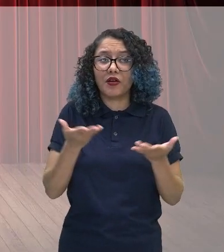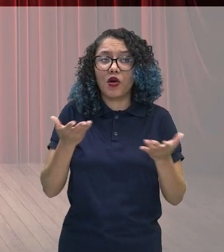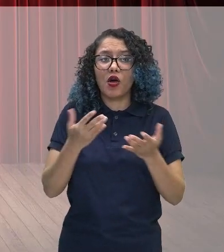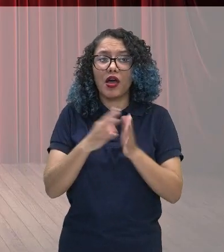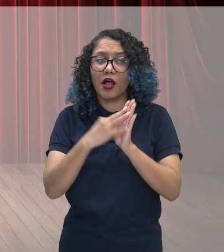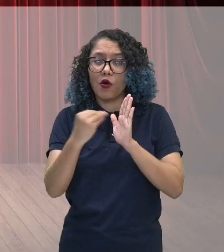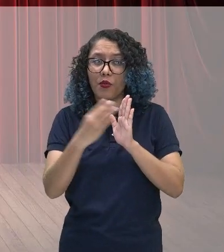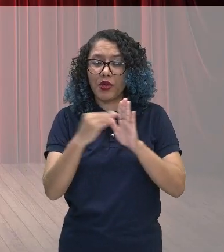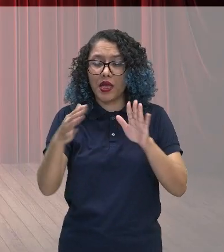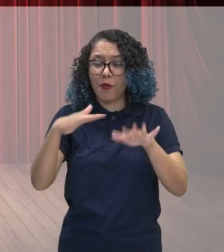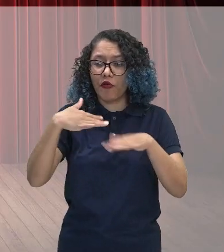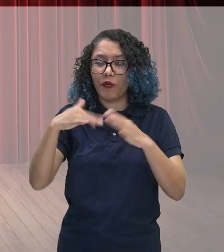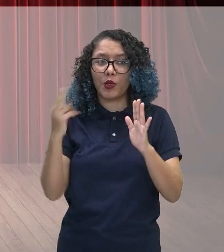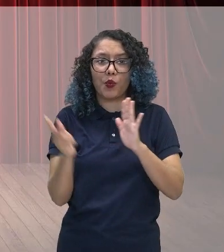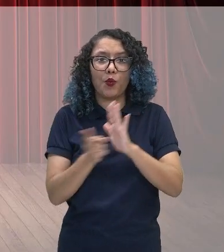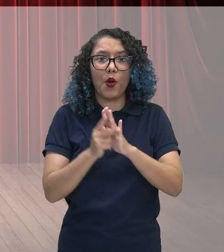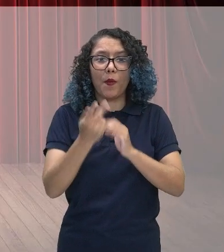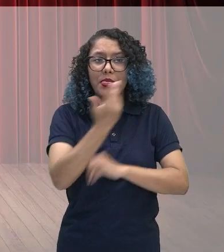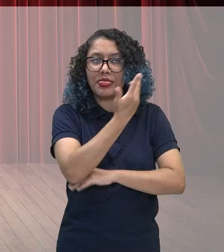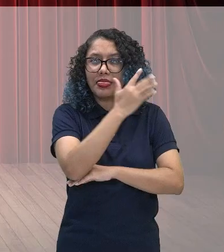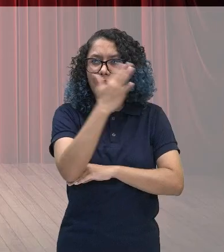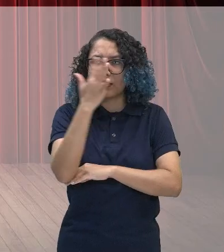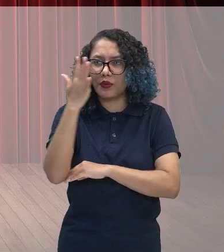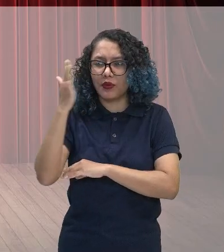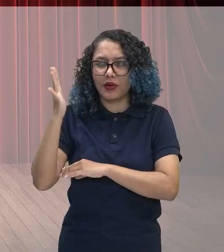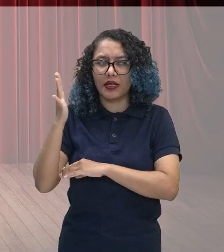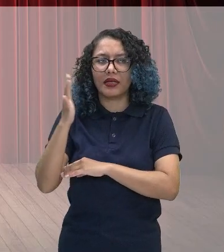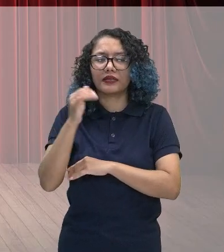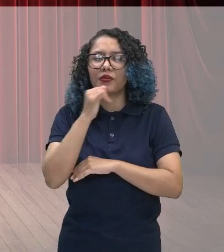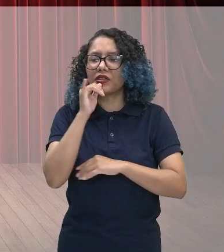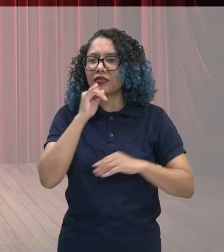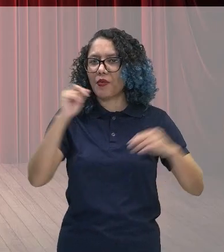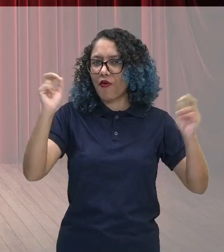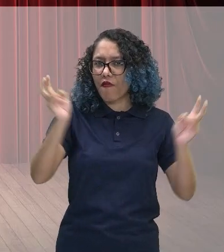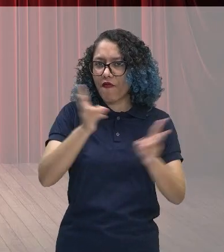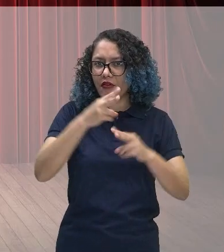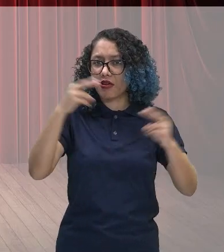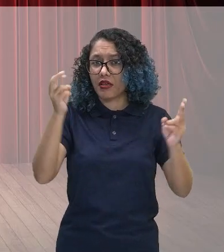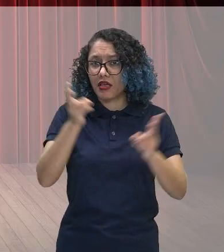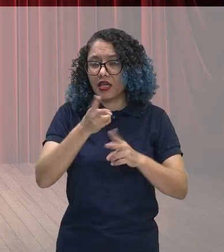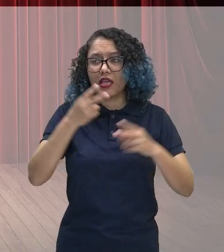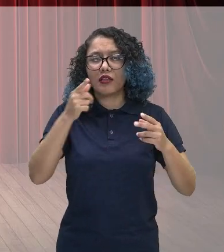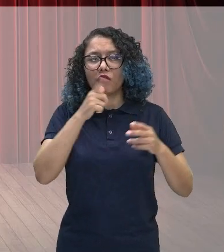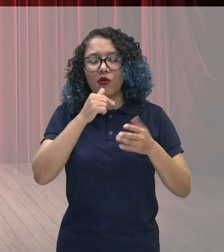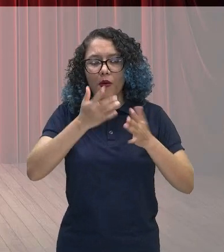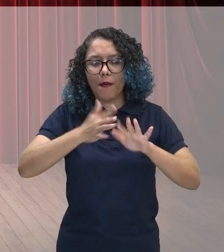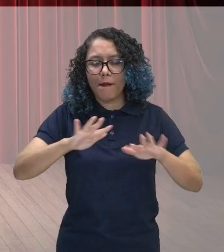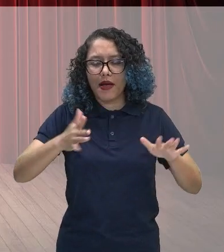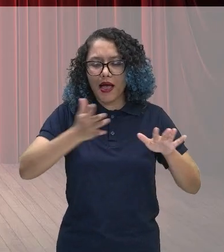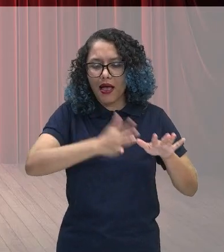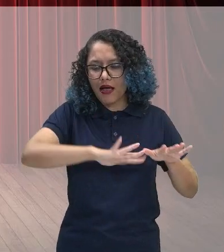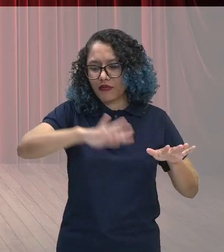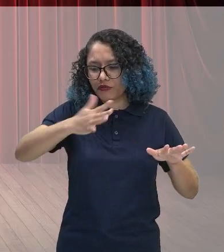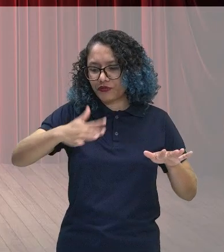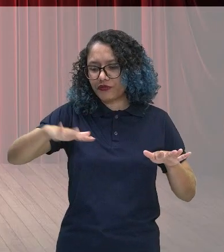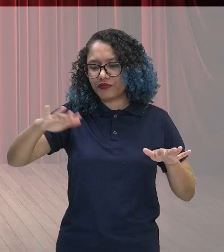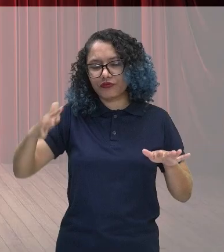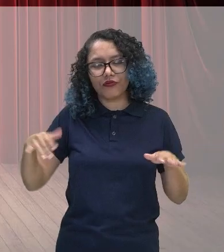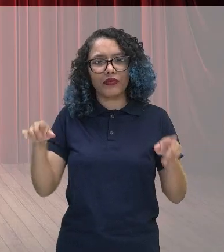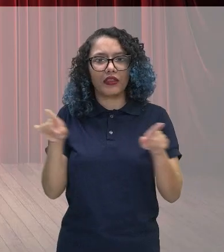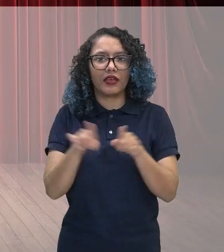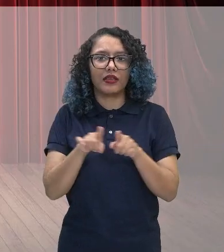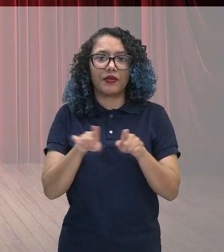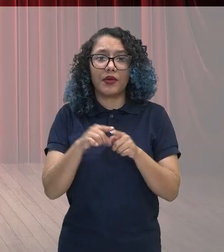da natureza, o vento, as ondas dos mares. E também temos a